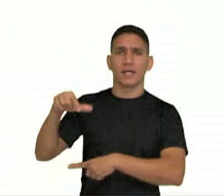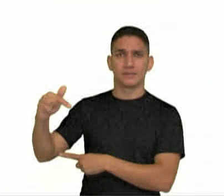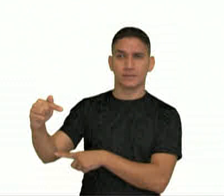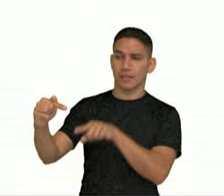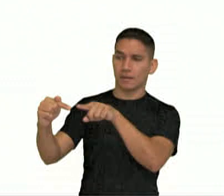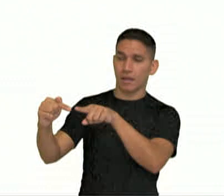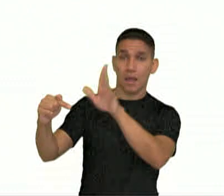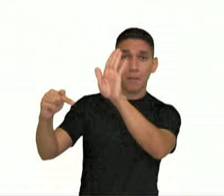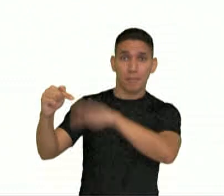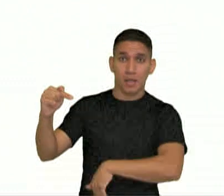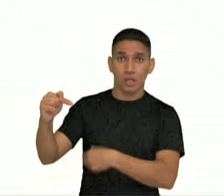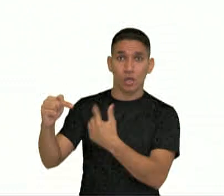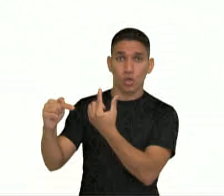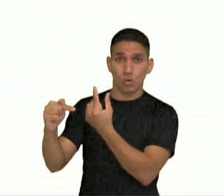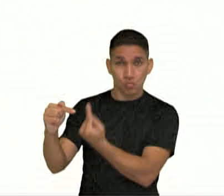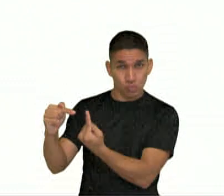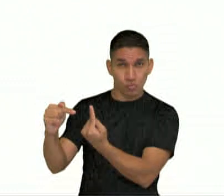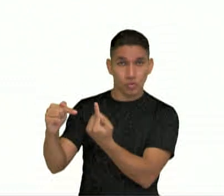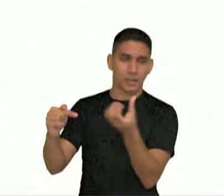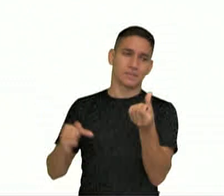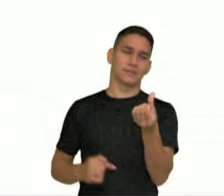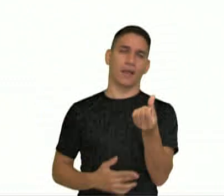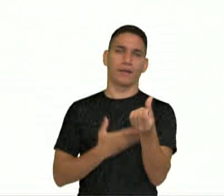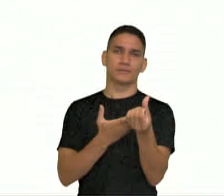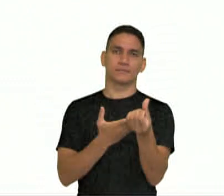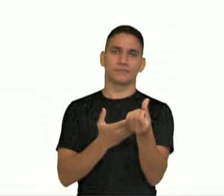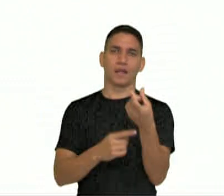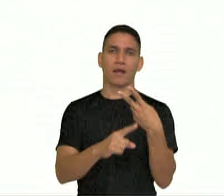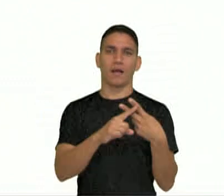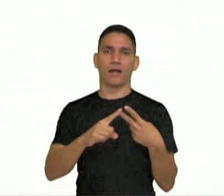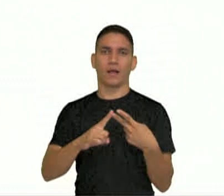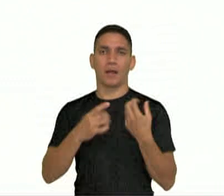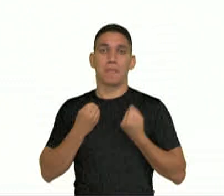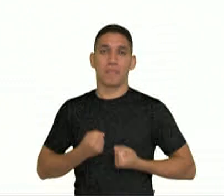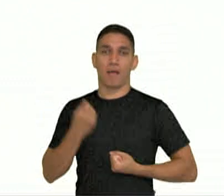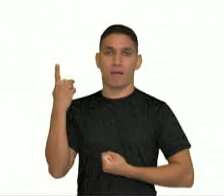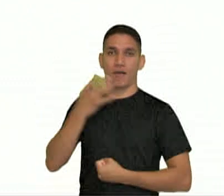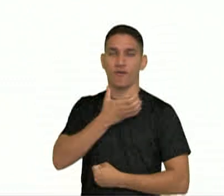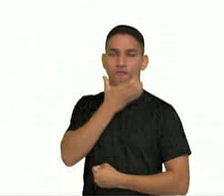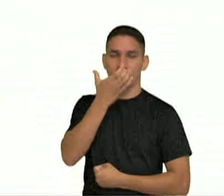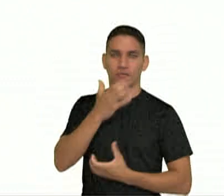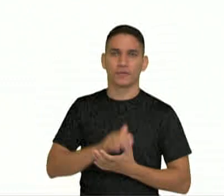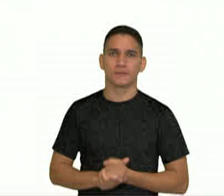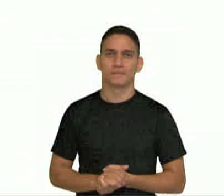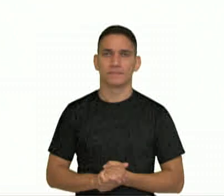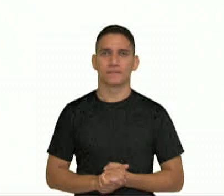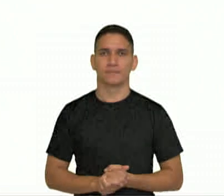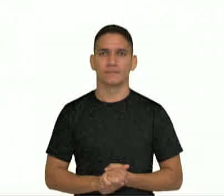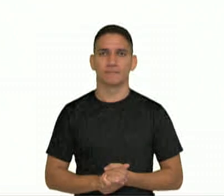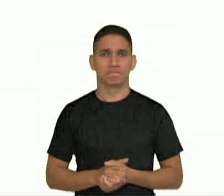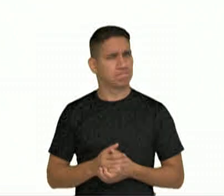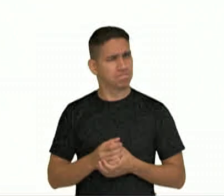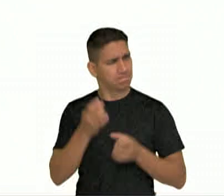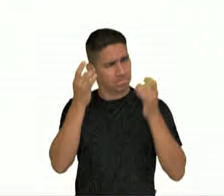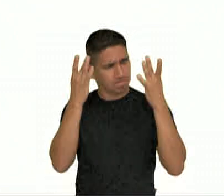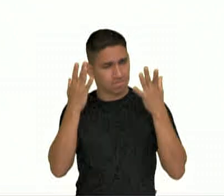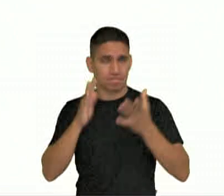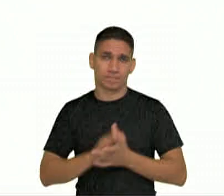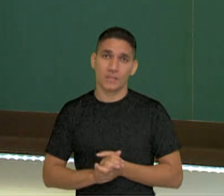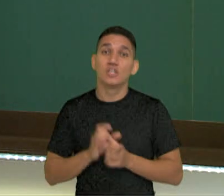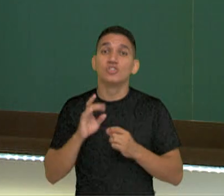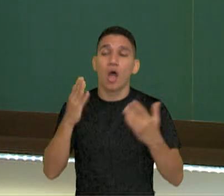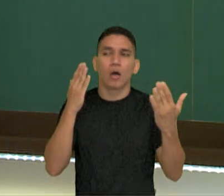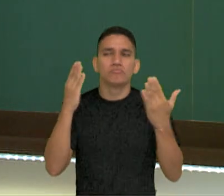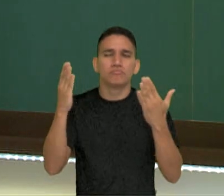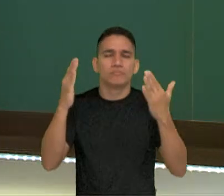Então, 7 menos 1 igual a 6 alelos atuando no peso desse fruto aqui, no caso do exemplo. Tranquilo também, né? Só para parar